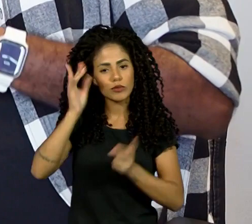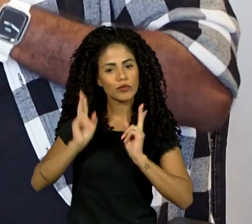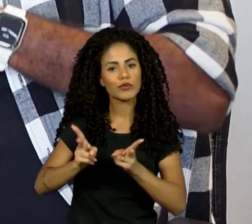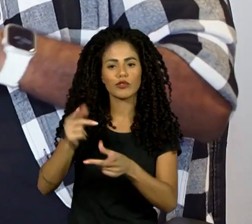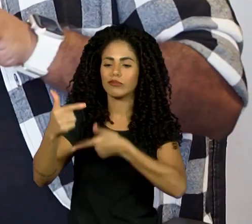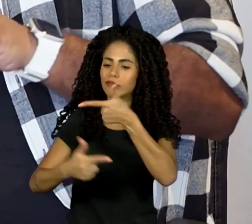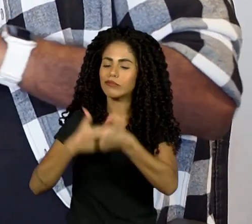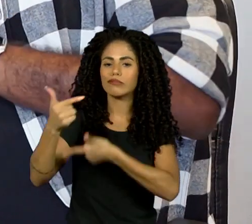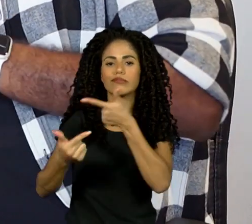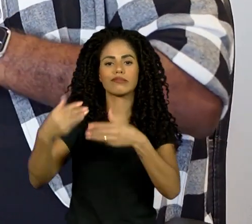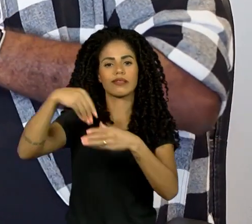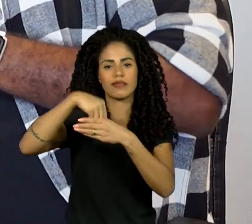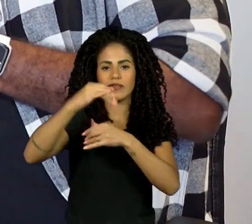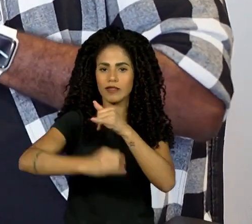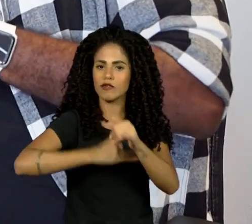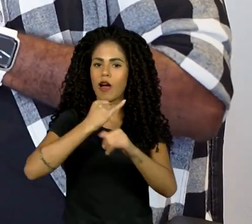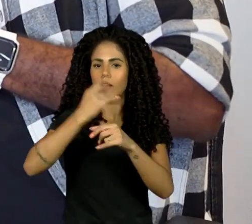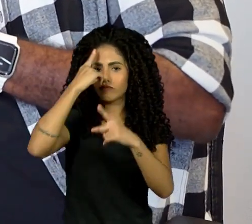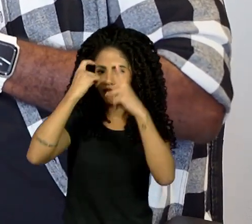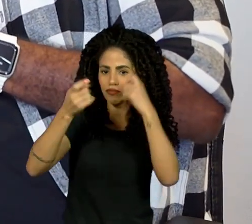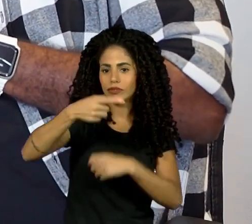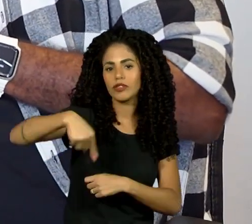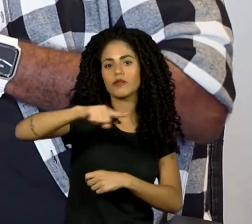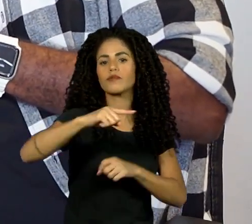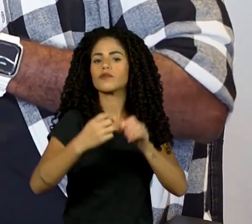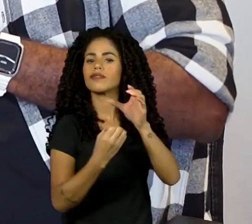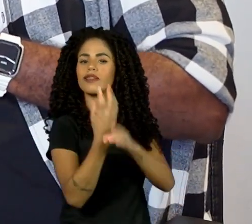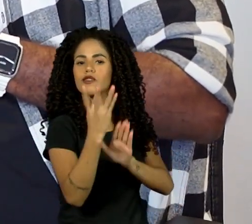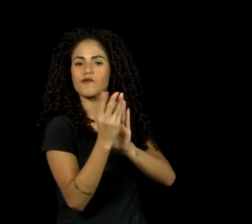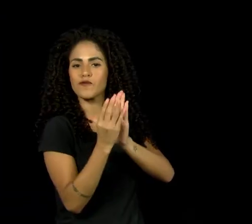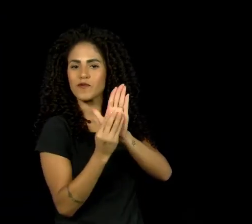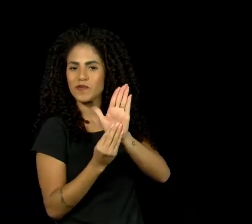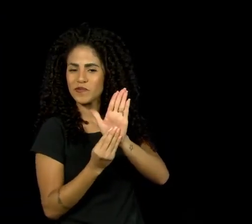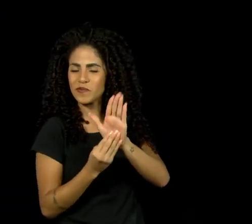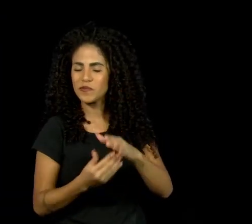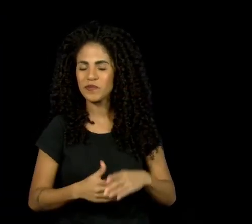a autenticidade da ideia desses criadores também. Acho que isso é importante dizer.